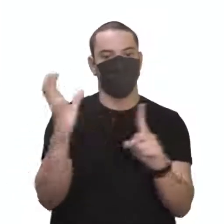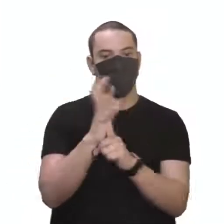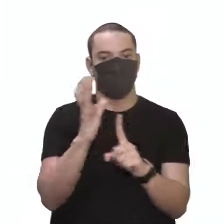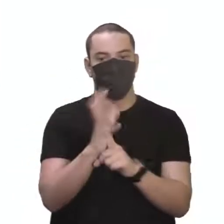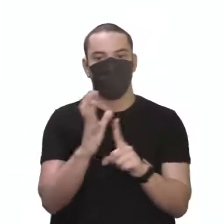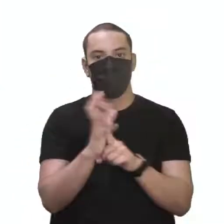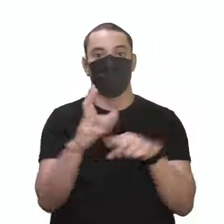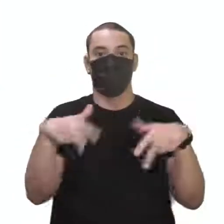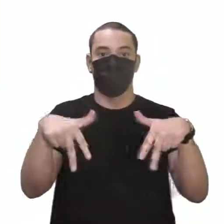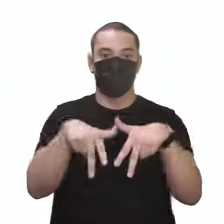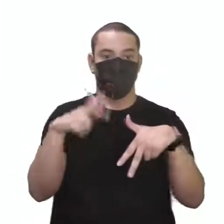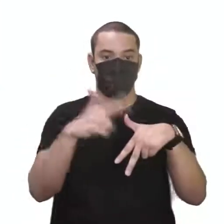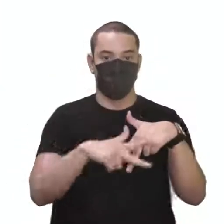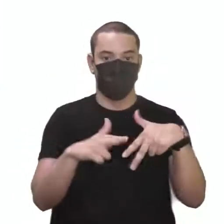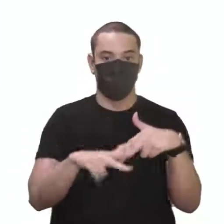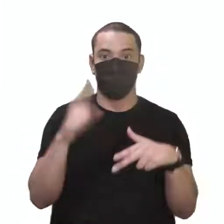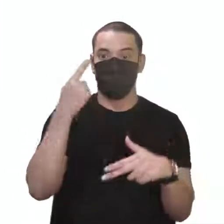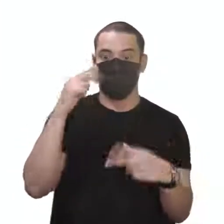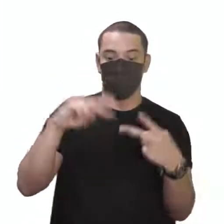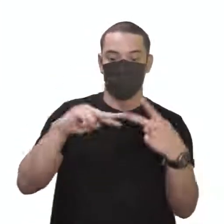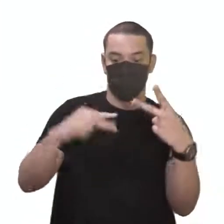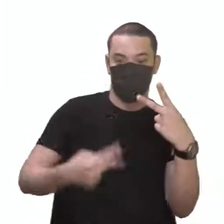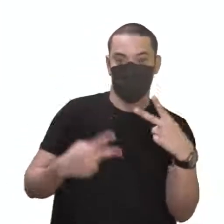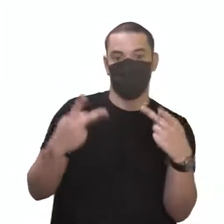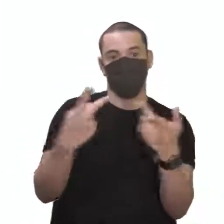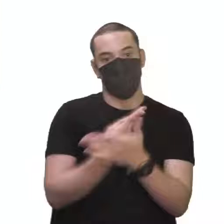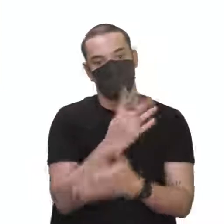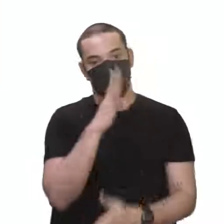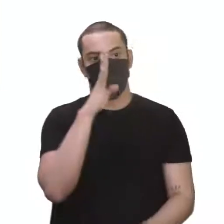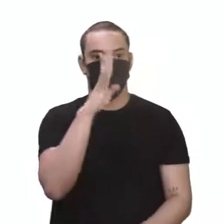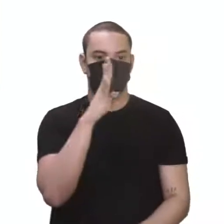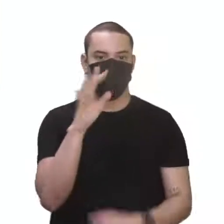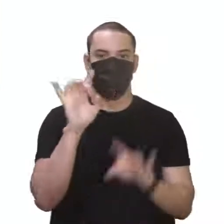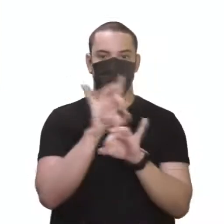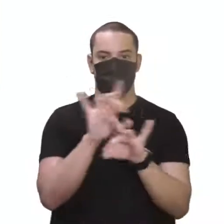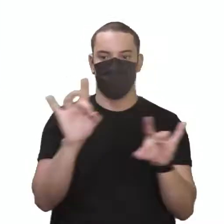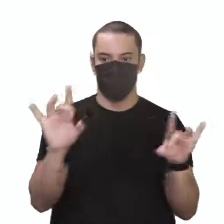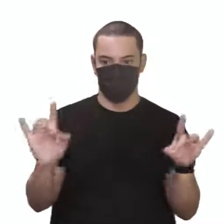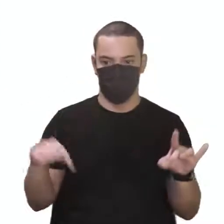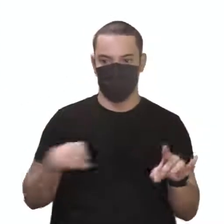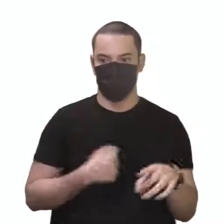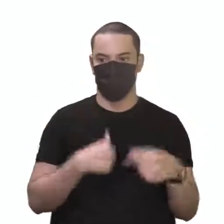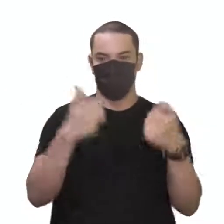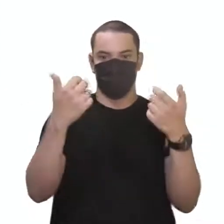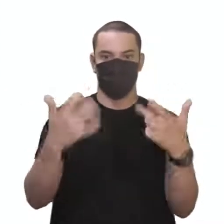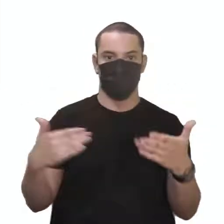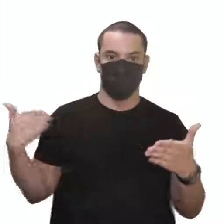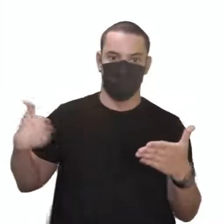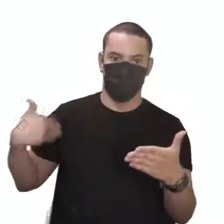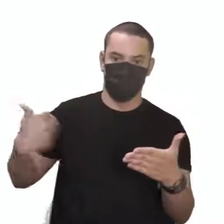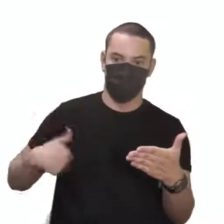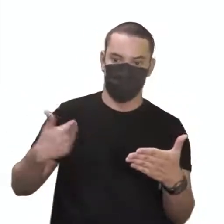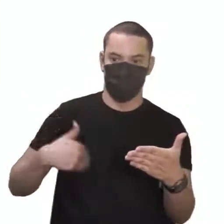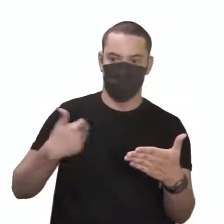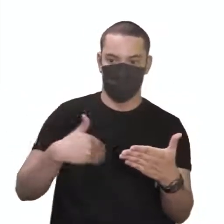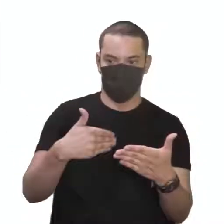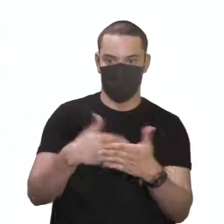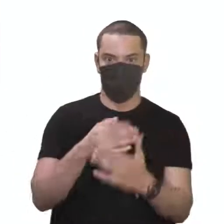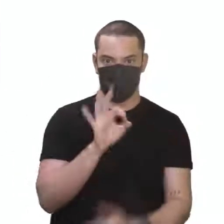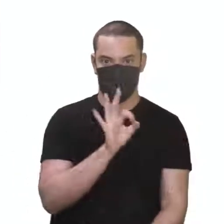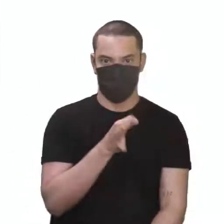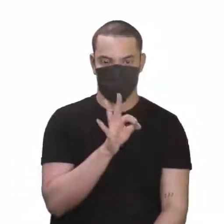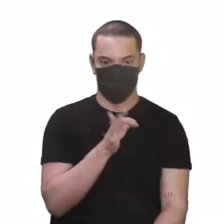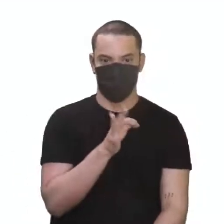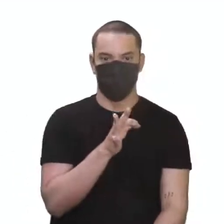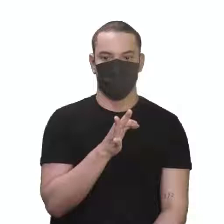pelo sexo, identificando as anomalias ligadas a cada uma dessas heranças, que nós vemos tratando desde algumas aulas atrás,